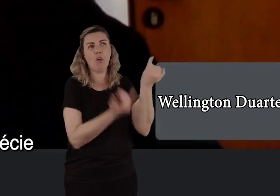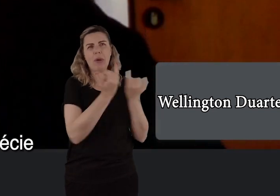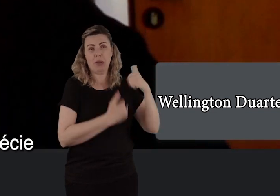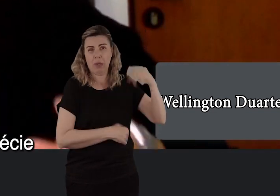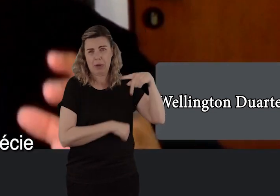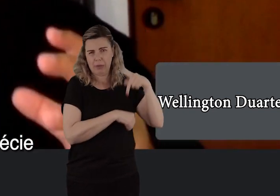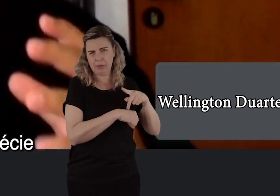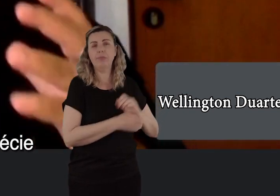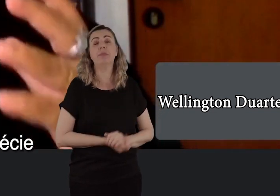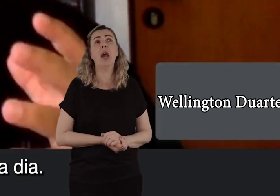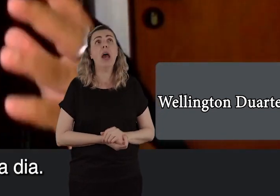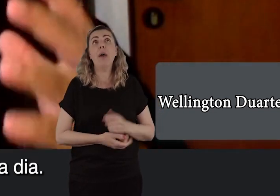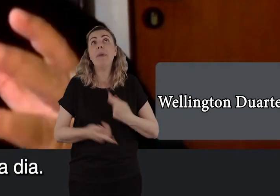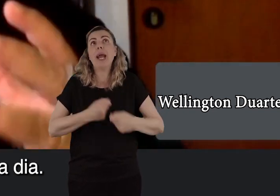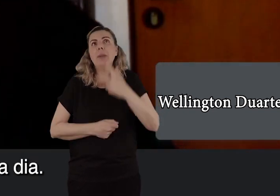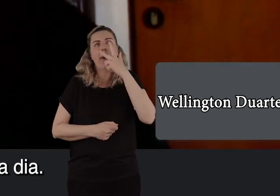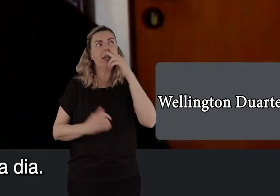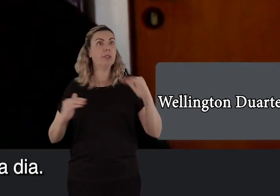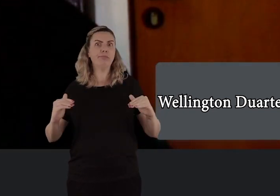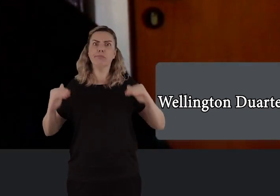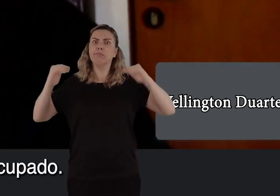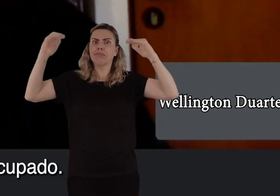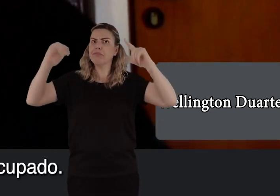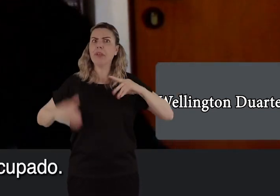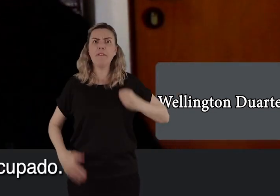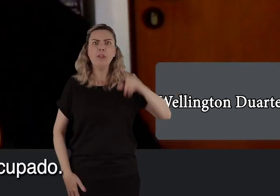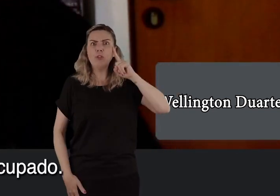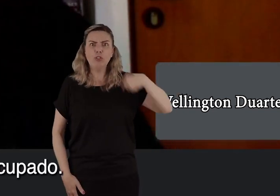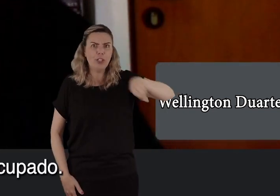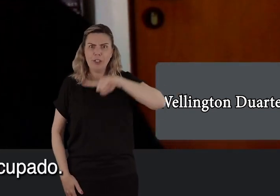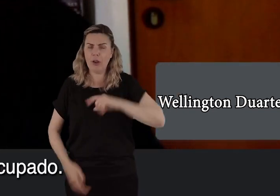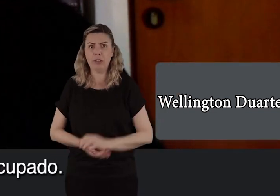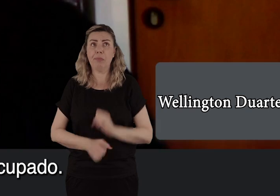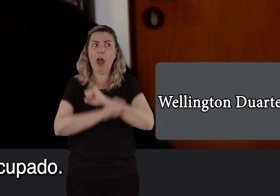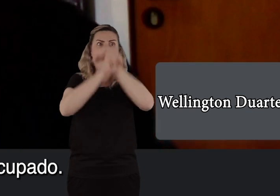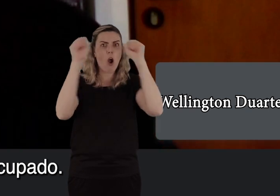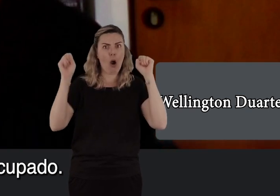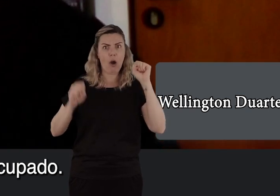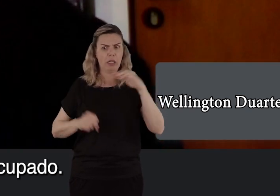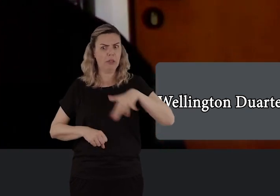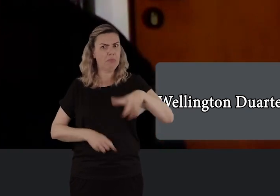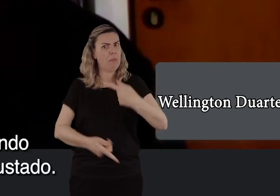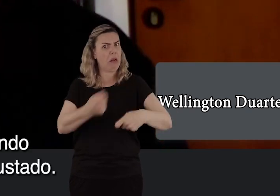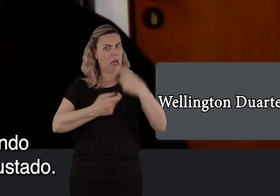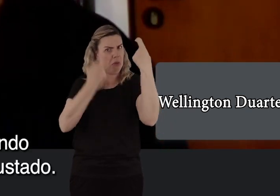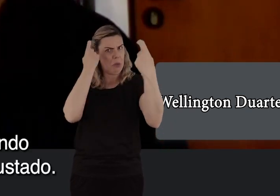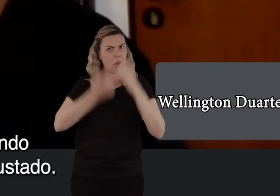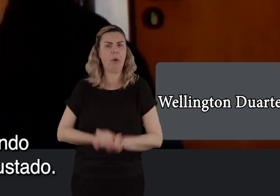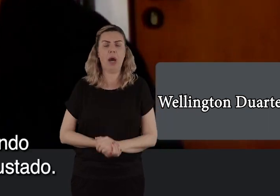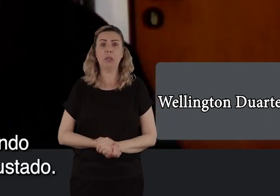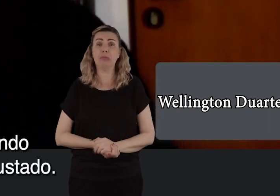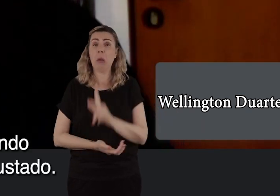país, o mercado é uma espécie de entidade presente no nosso dia a dia. Nós acordamos e vemos o mercado preocupado. Nós